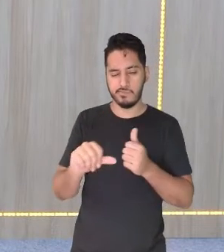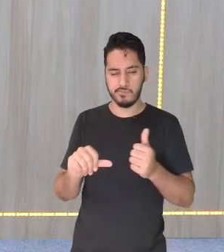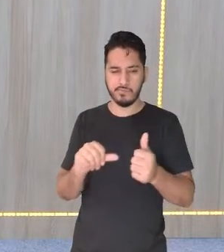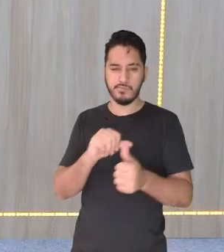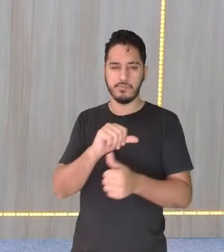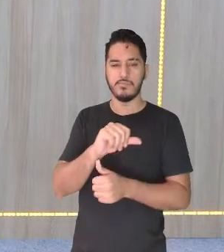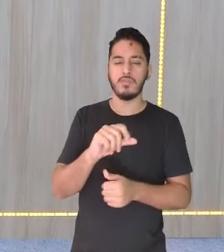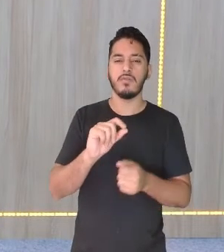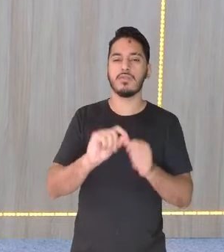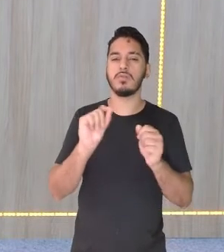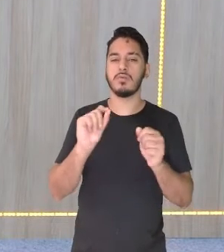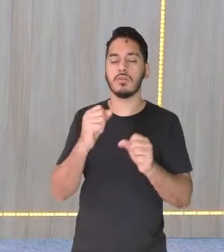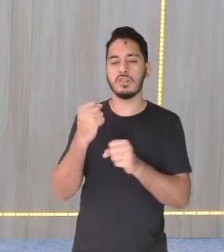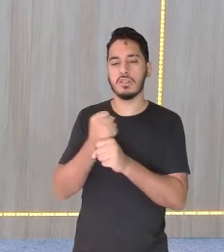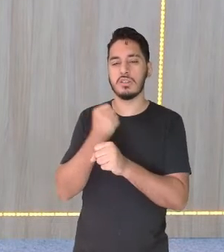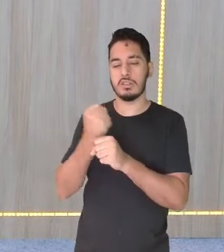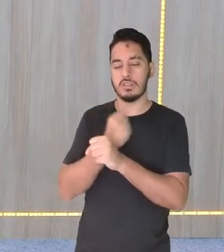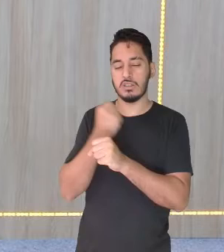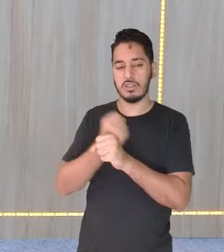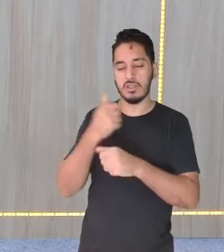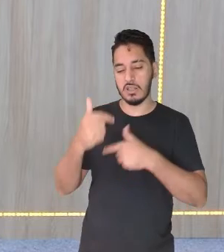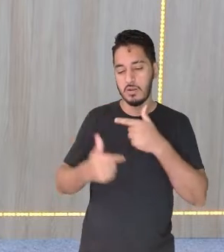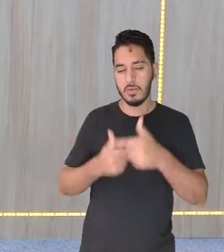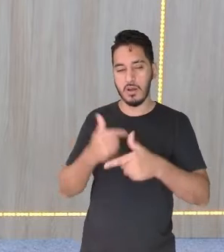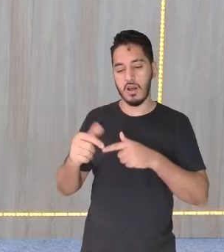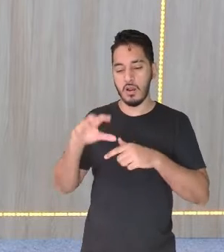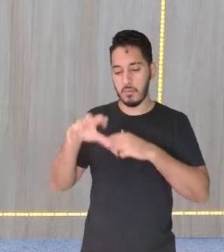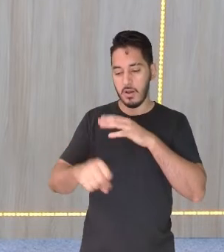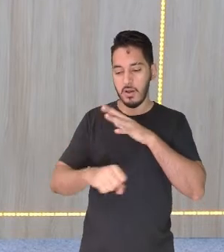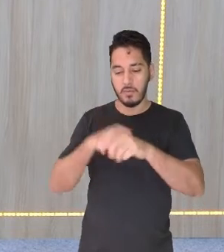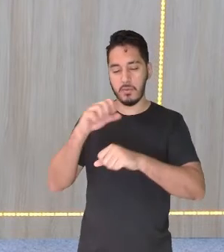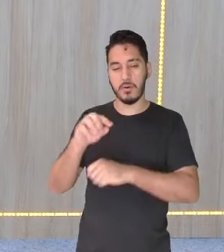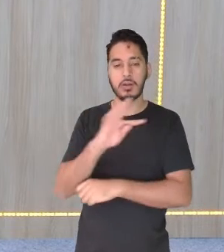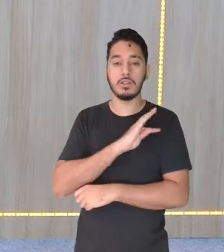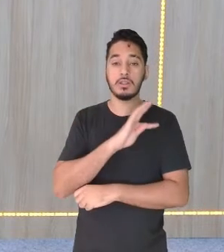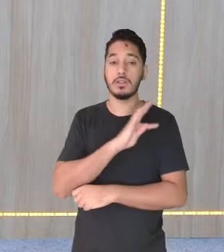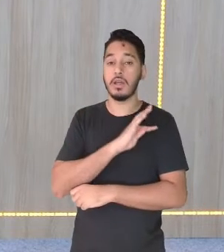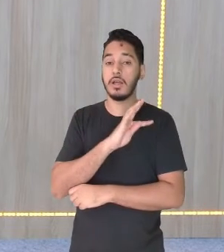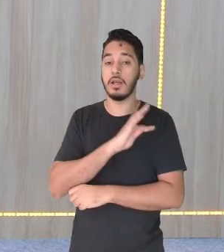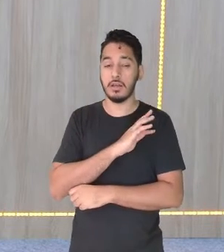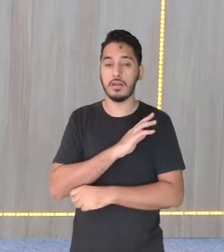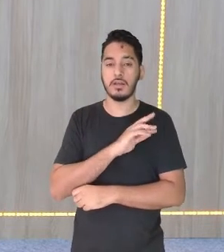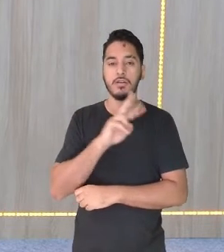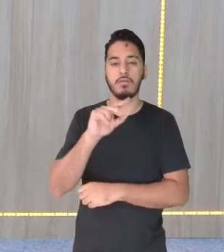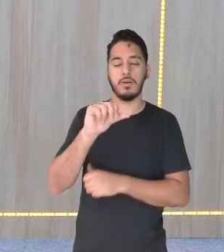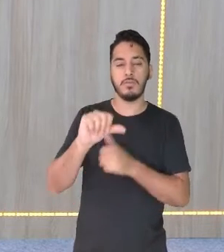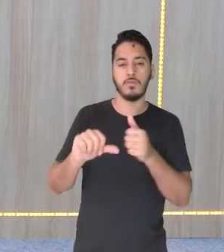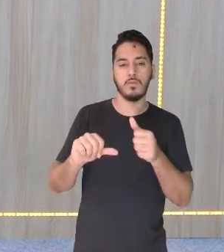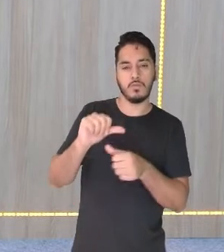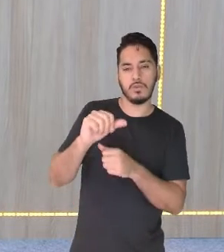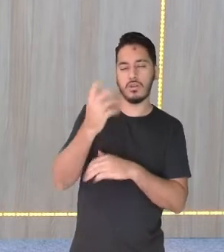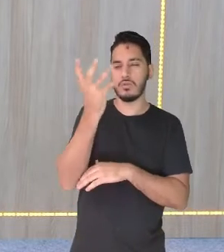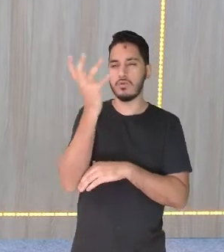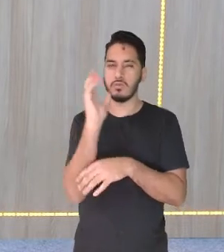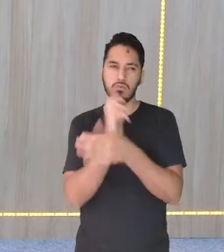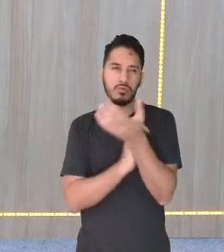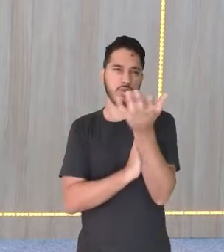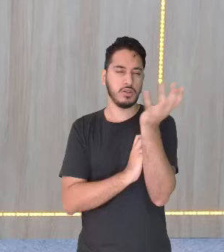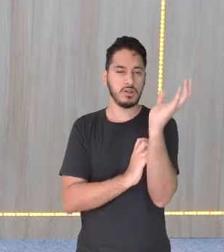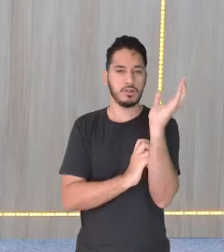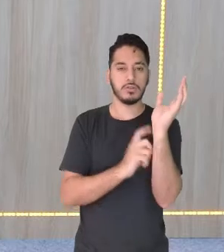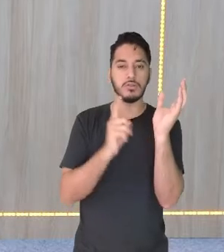paisagem. Através do quê? Do trabalho, se apropriando, né, de técnicas que vai ali alterar a natureza com